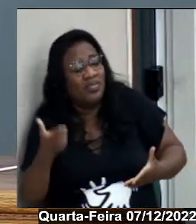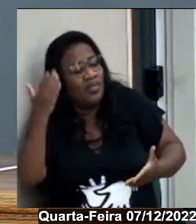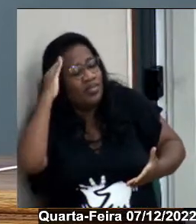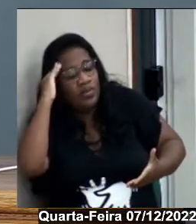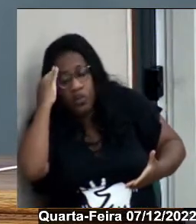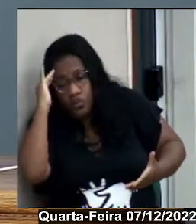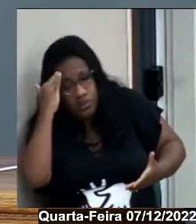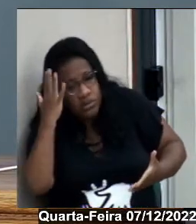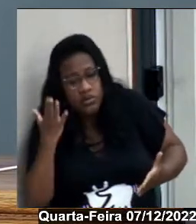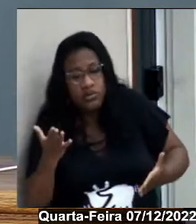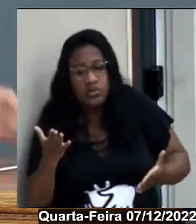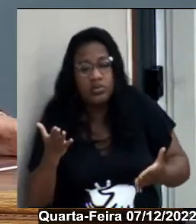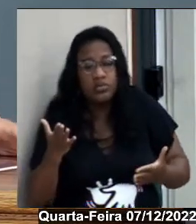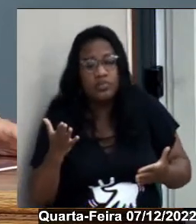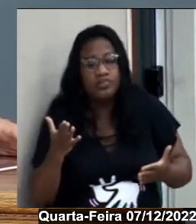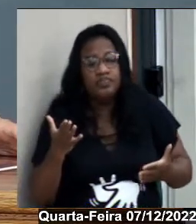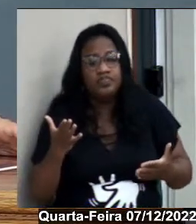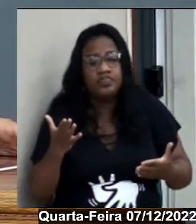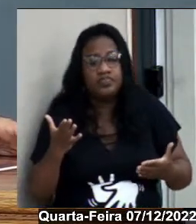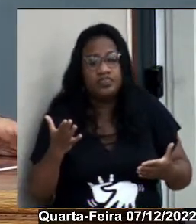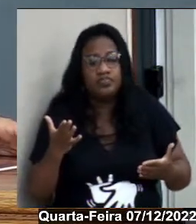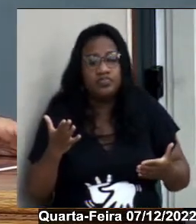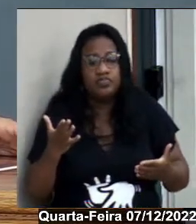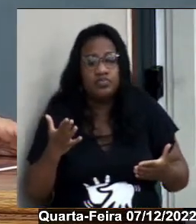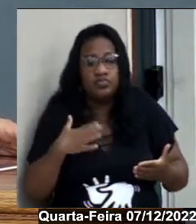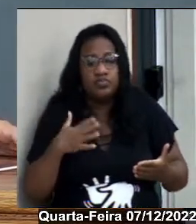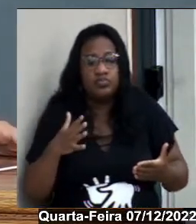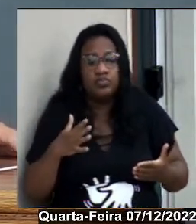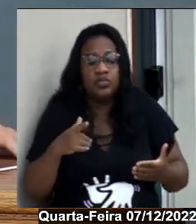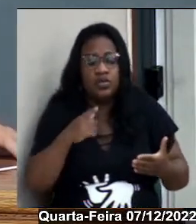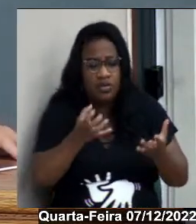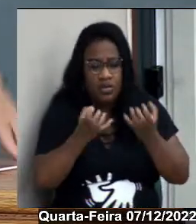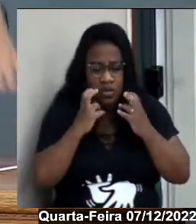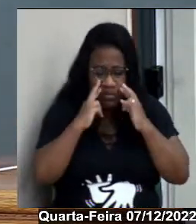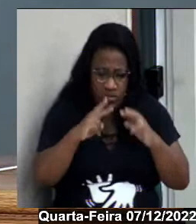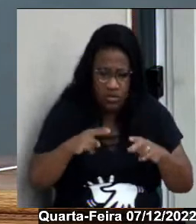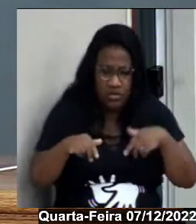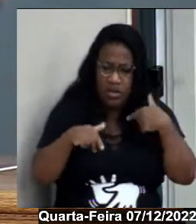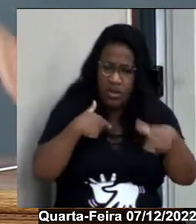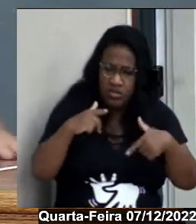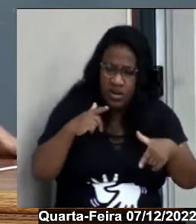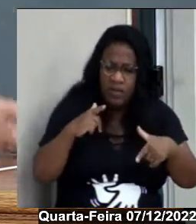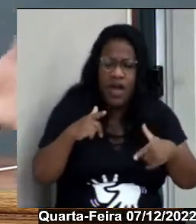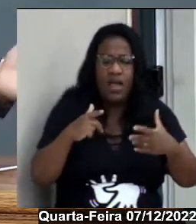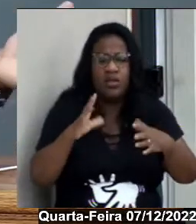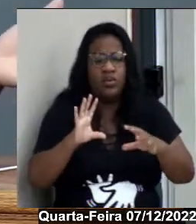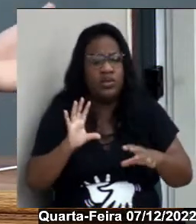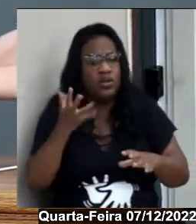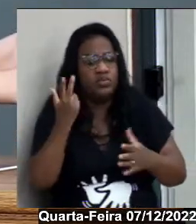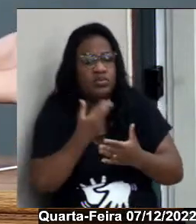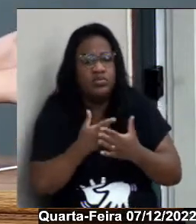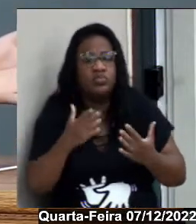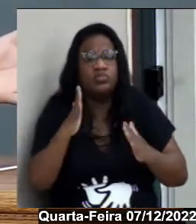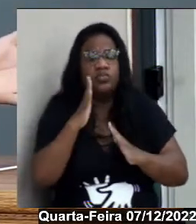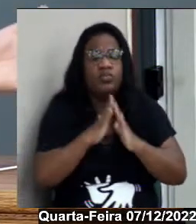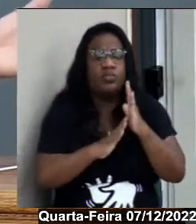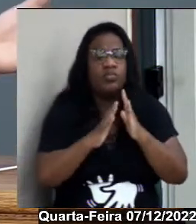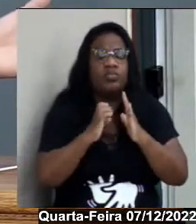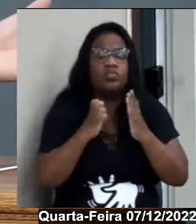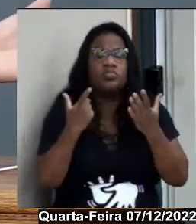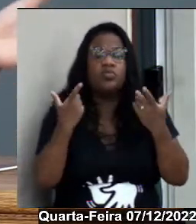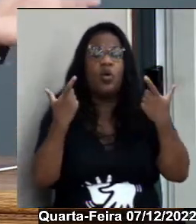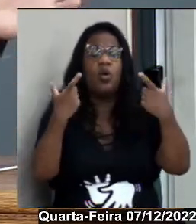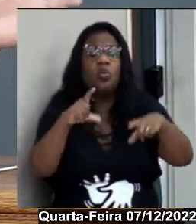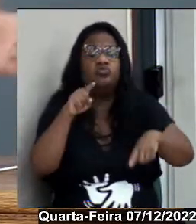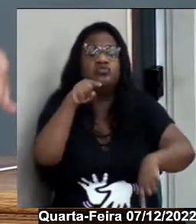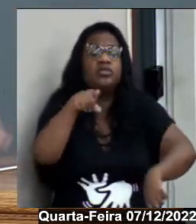estavam. Eu não consigo entender. Eu vejo caindo quando desbarranca alguma coisa, eu vejo quando tem uma demanda da cidade, eu não vejo o senhor. Vou